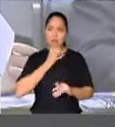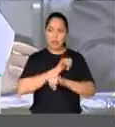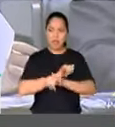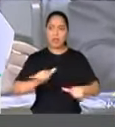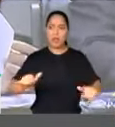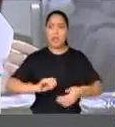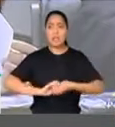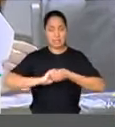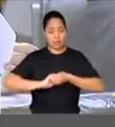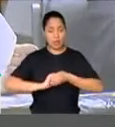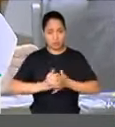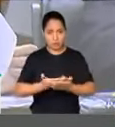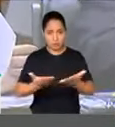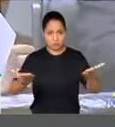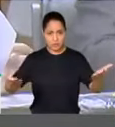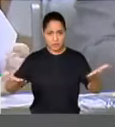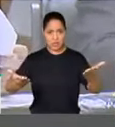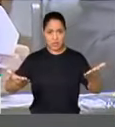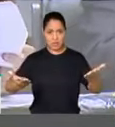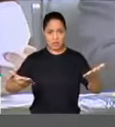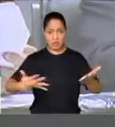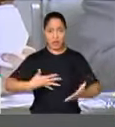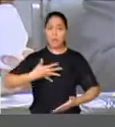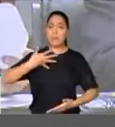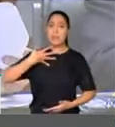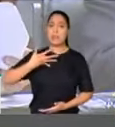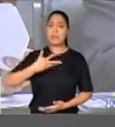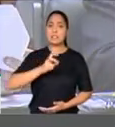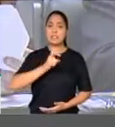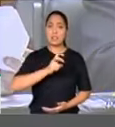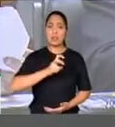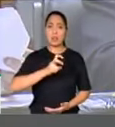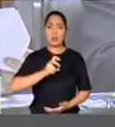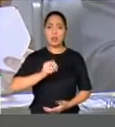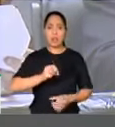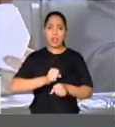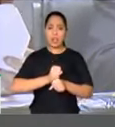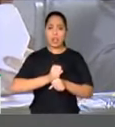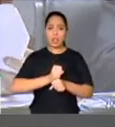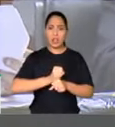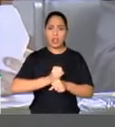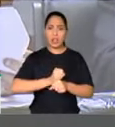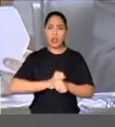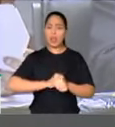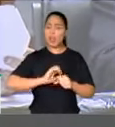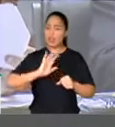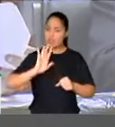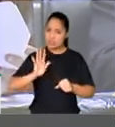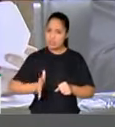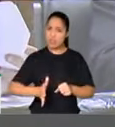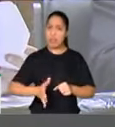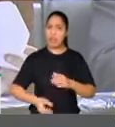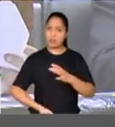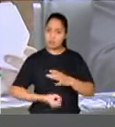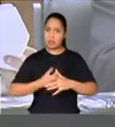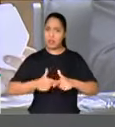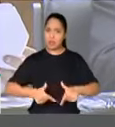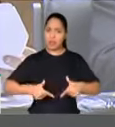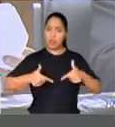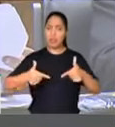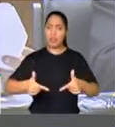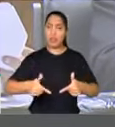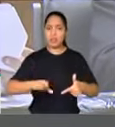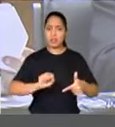os presentes a esta sessão solene em homenagem ao cinquentenário do levante de Stonewall, ao mesmo tempo que cumprimento a deputada